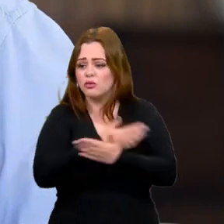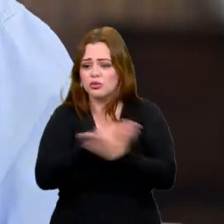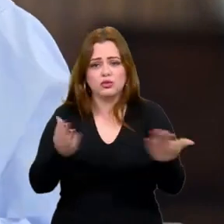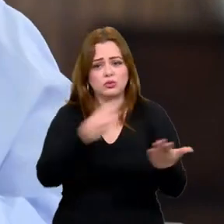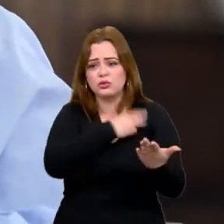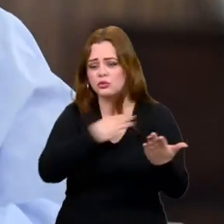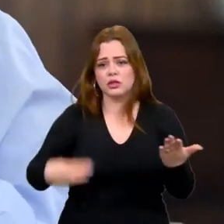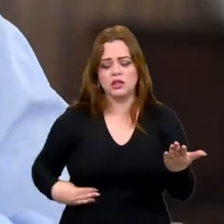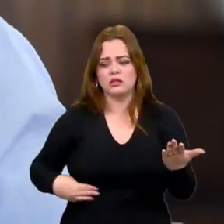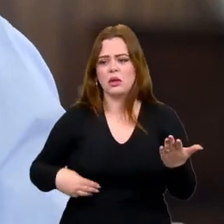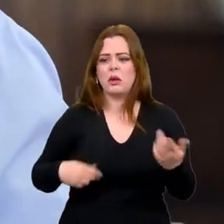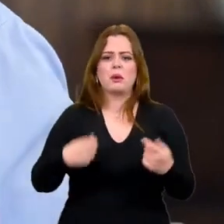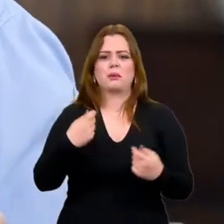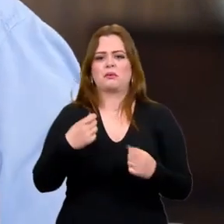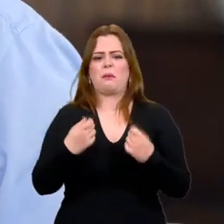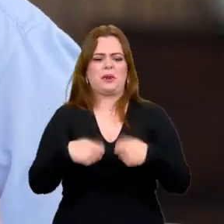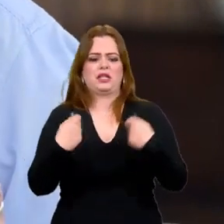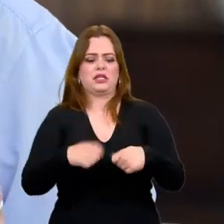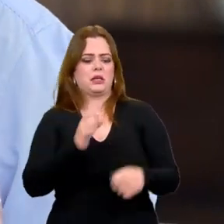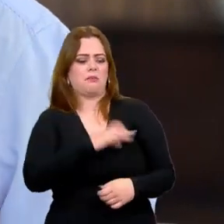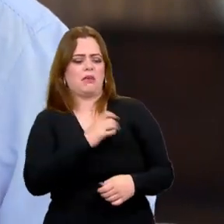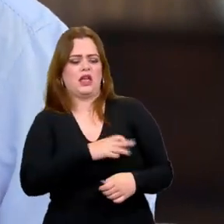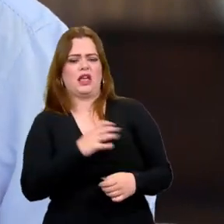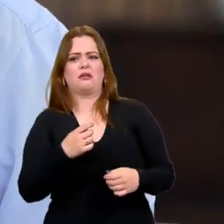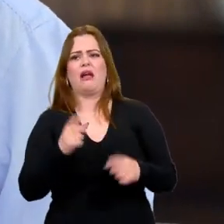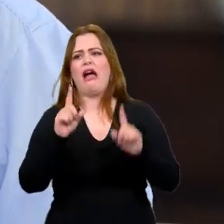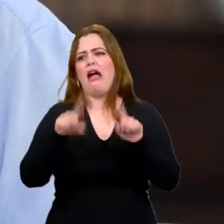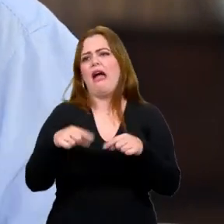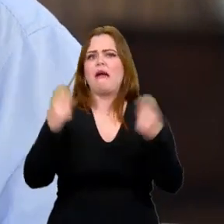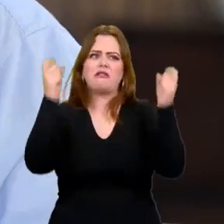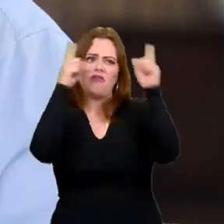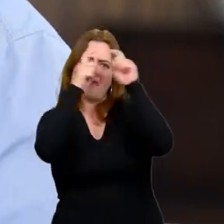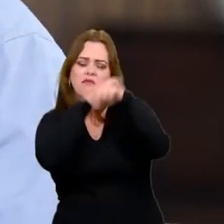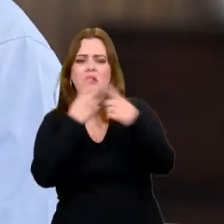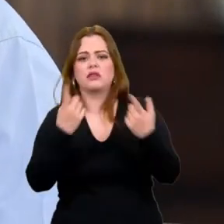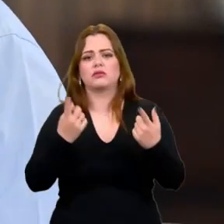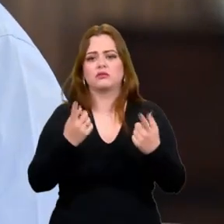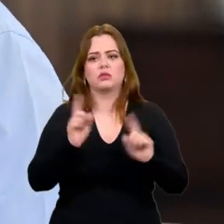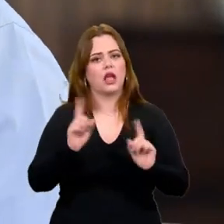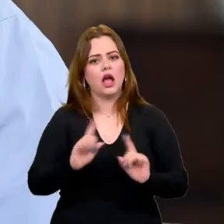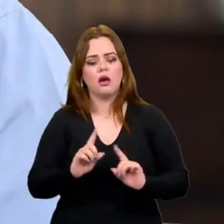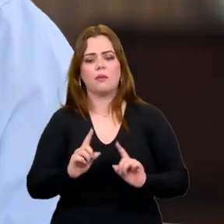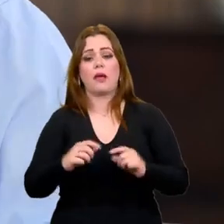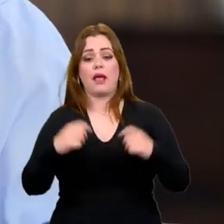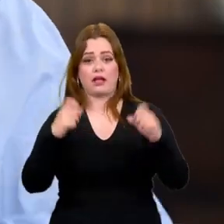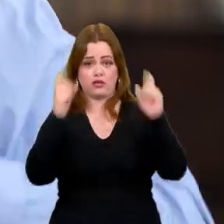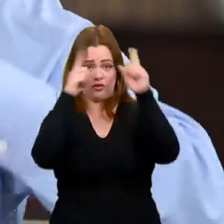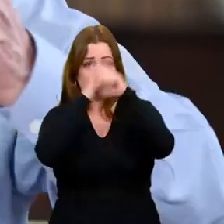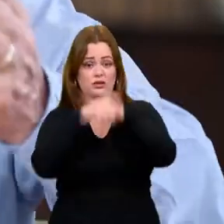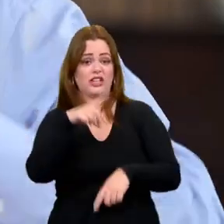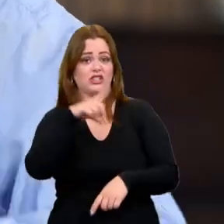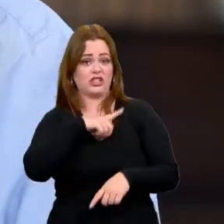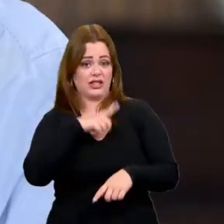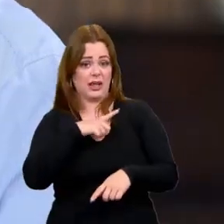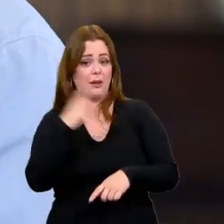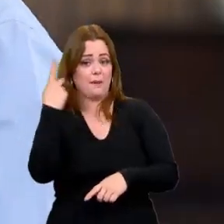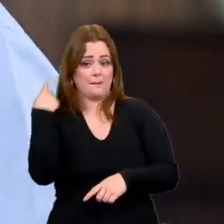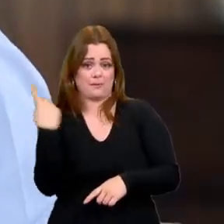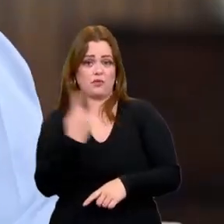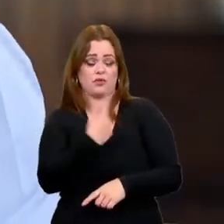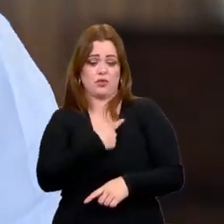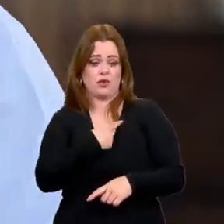a dificuldade existe para a gente vencer sabe quando a gente é oposição aí você fala eu acho